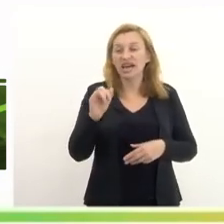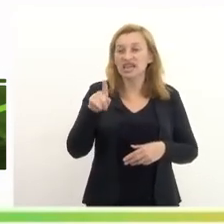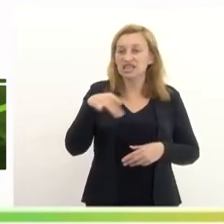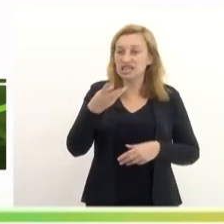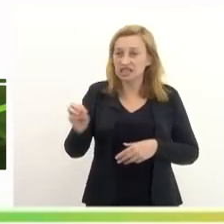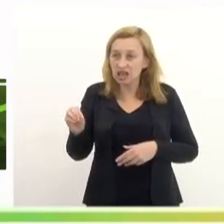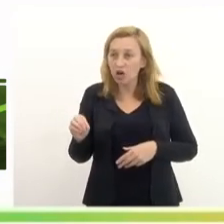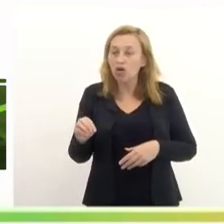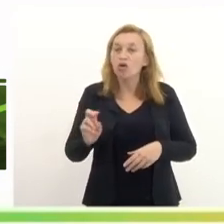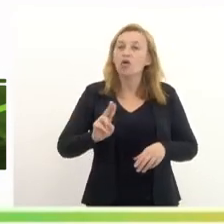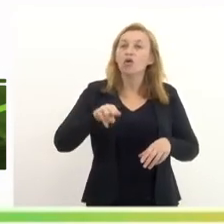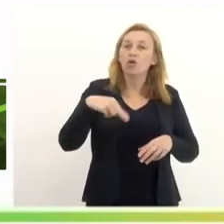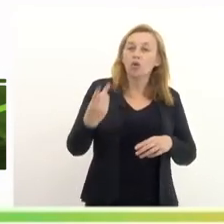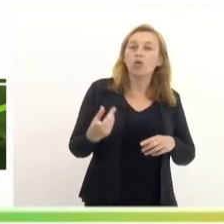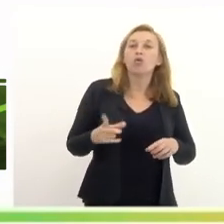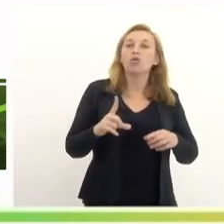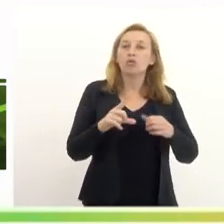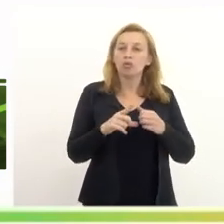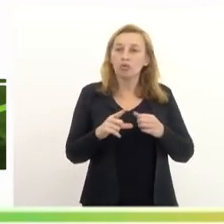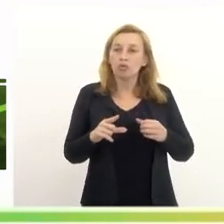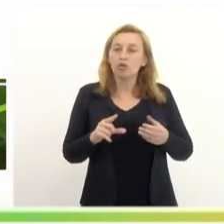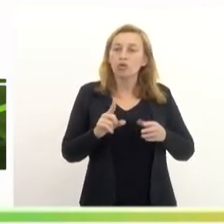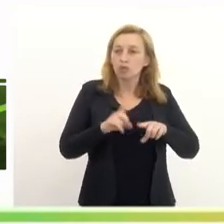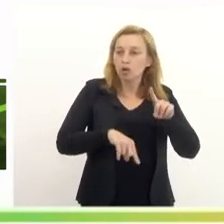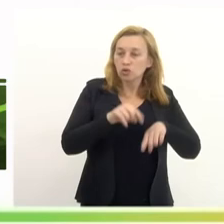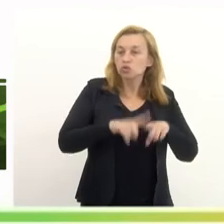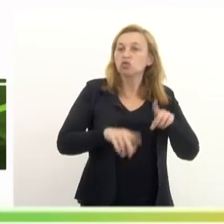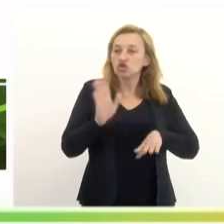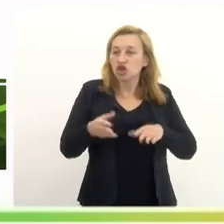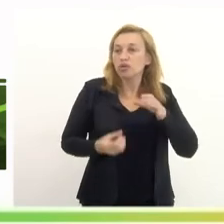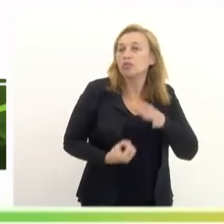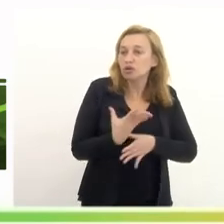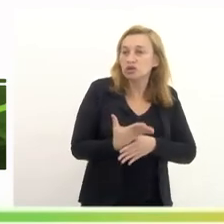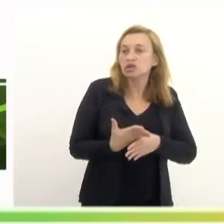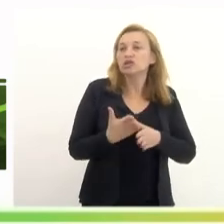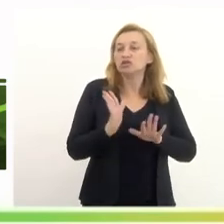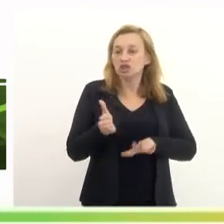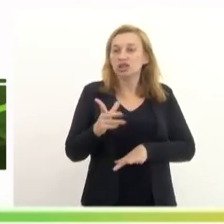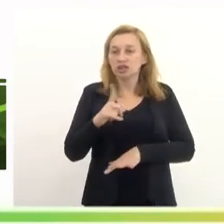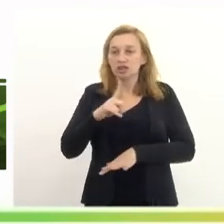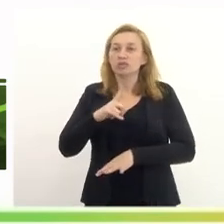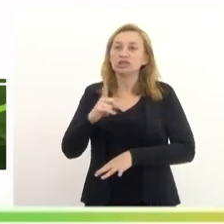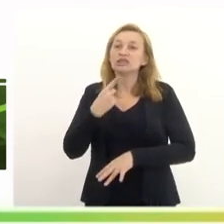algum ativo já em produção, enfim. Apetite nós temos.